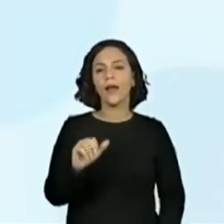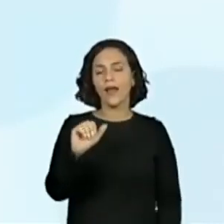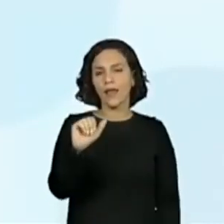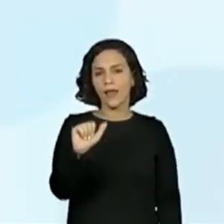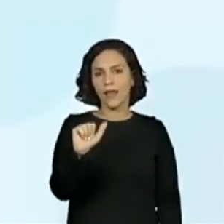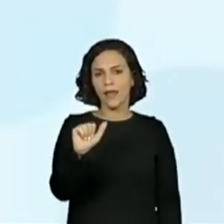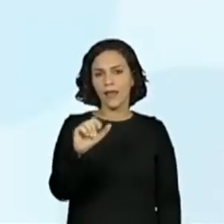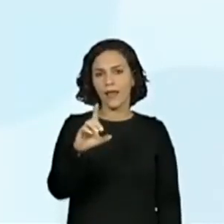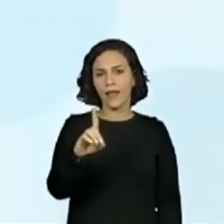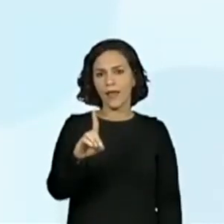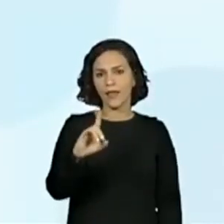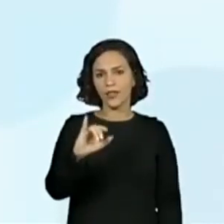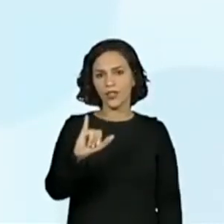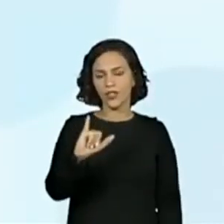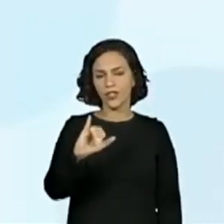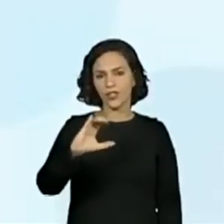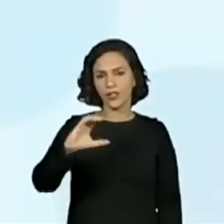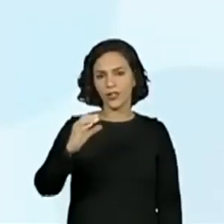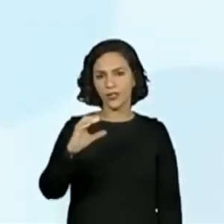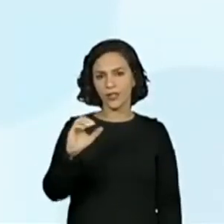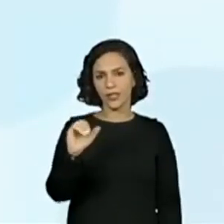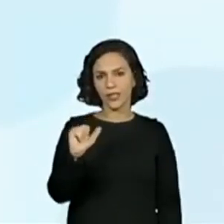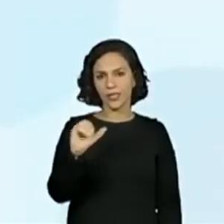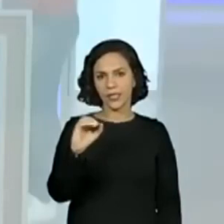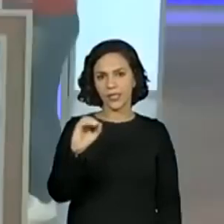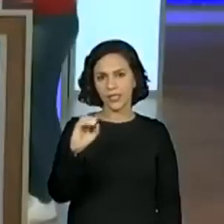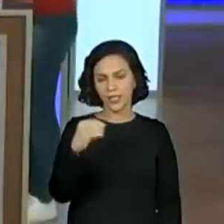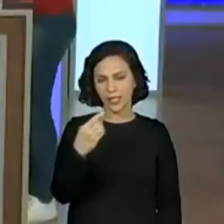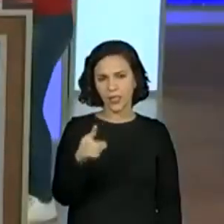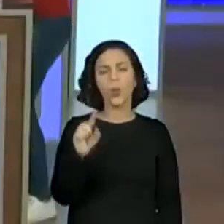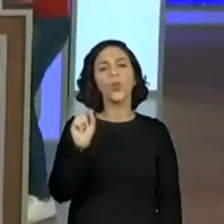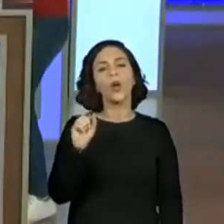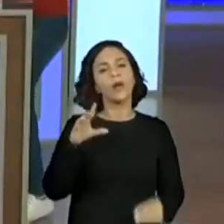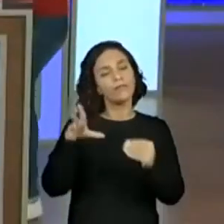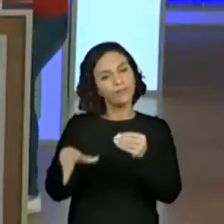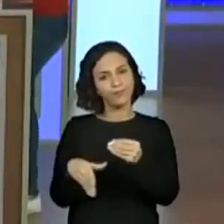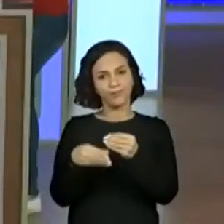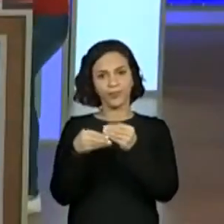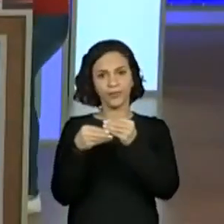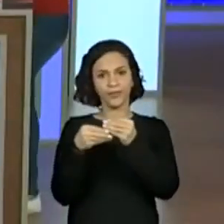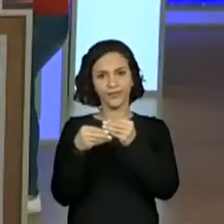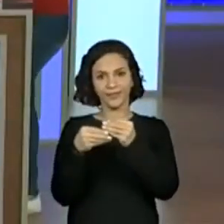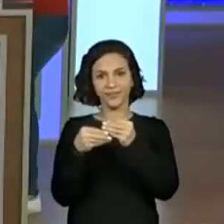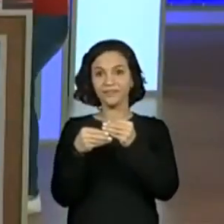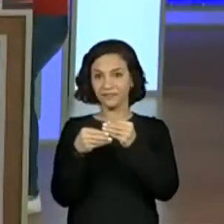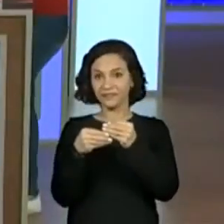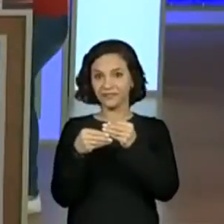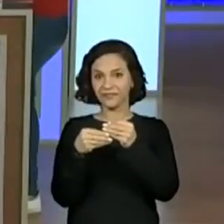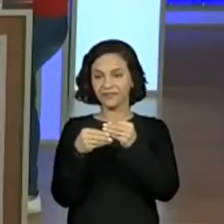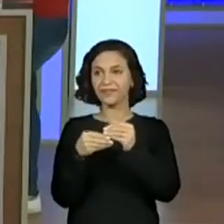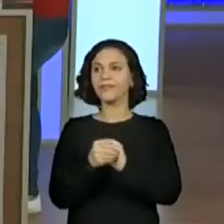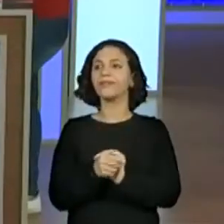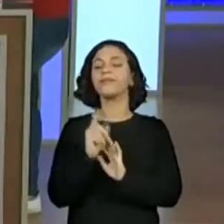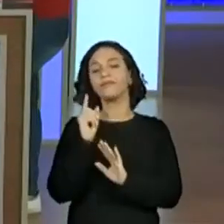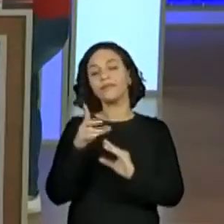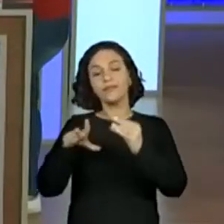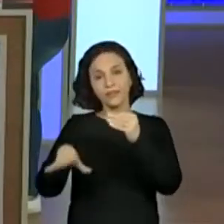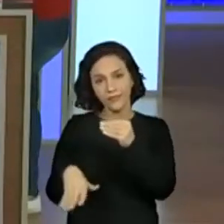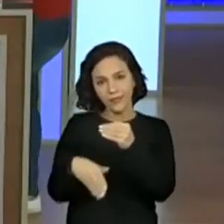adição, quer dizer que eu vou juntar ou acrescentar outro número. Nesse caso, o